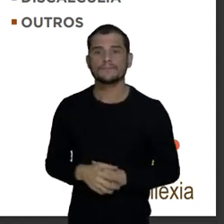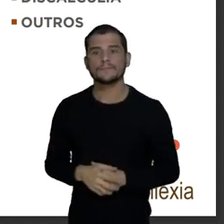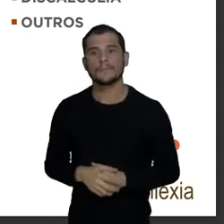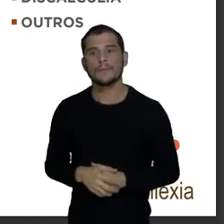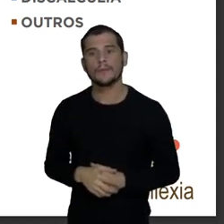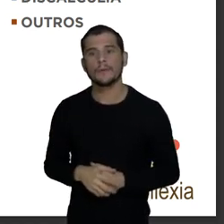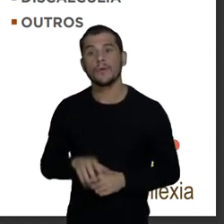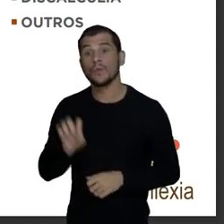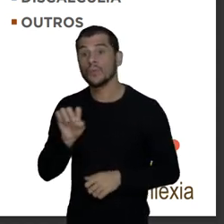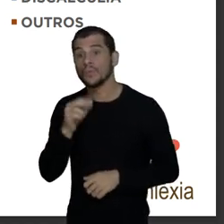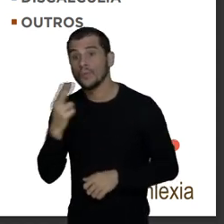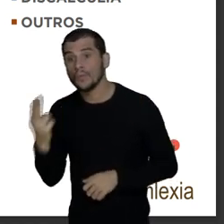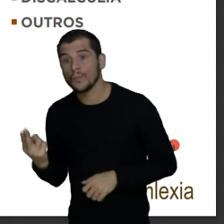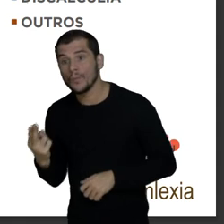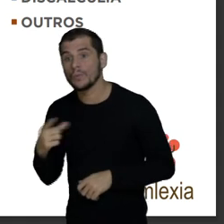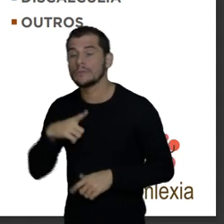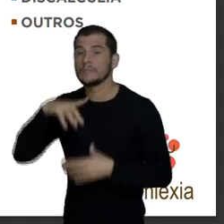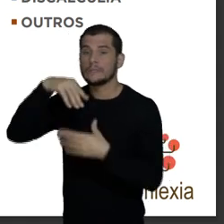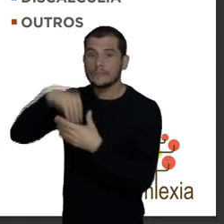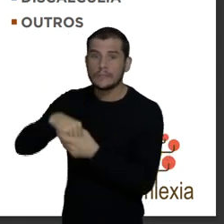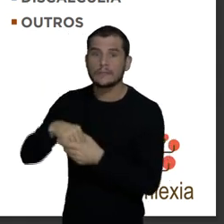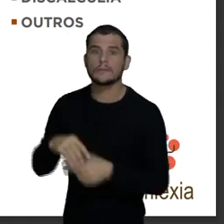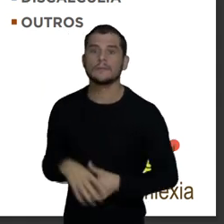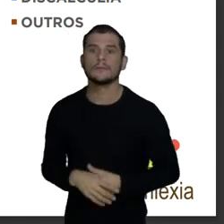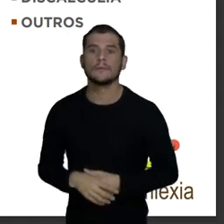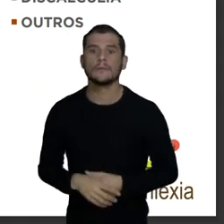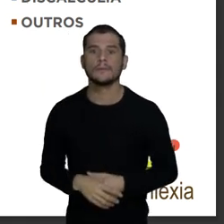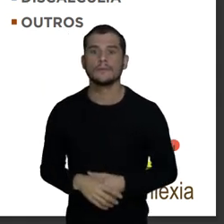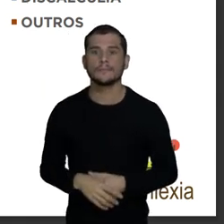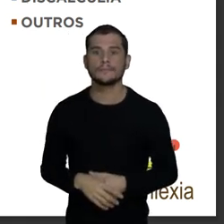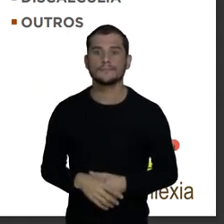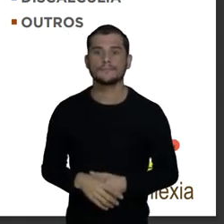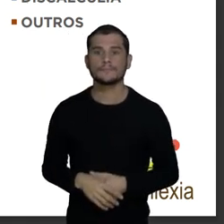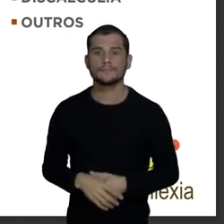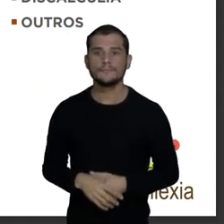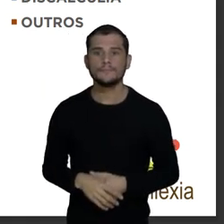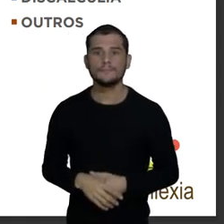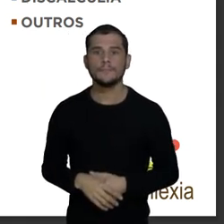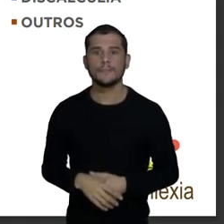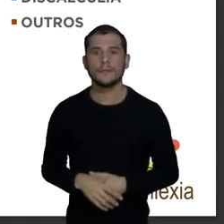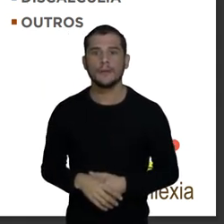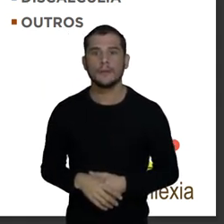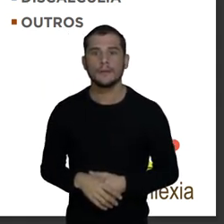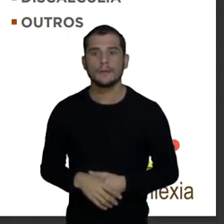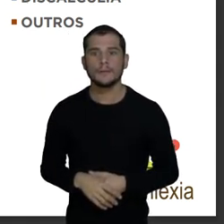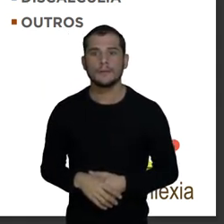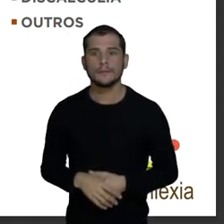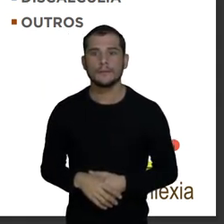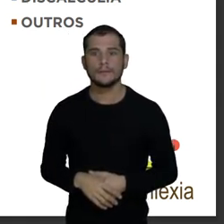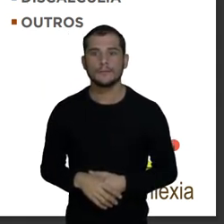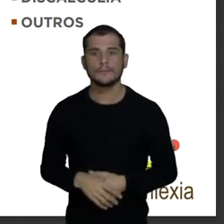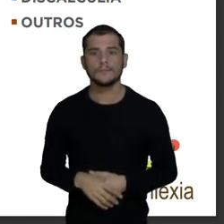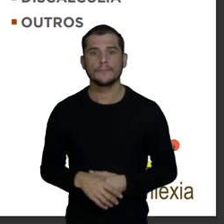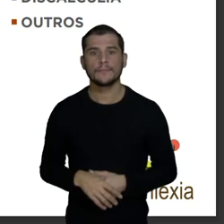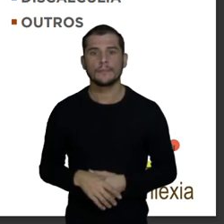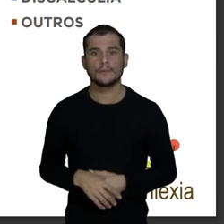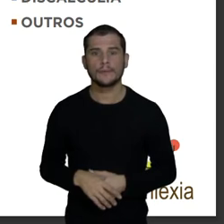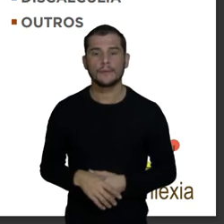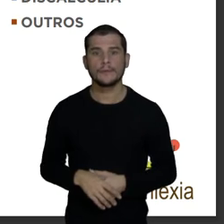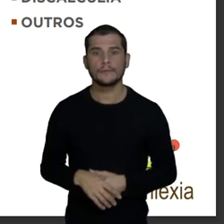coisa que que tem sido muito comum a gente ouvir quando vai fazer formação em escola tá poxa